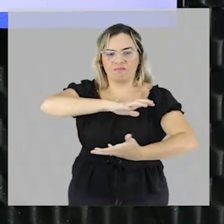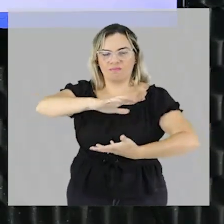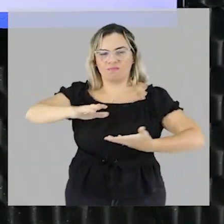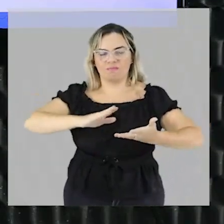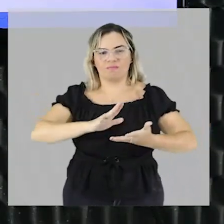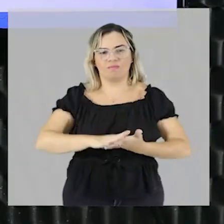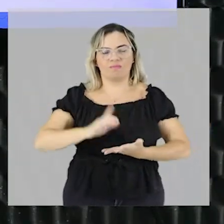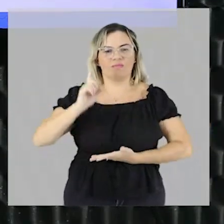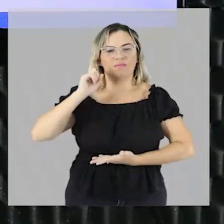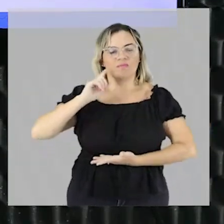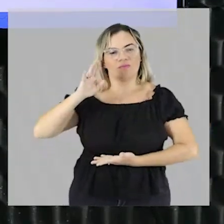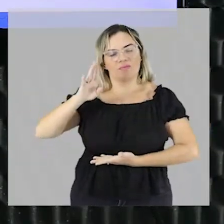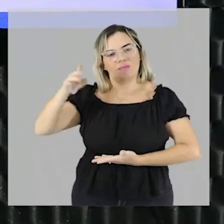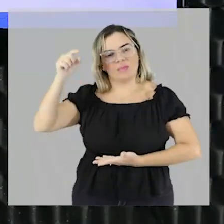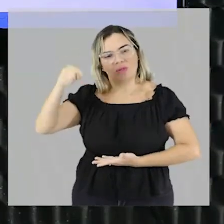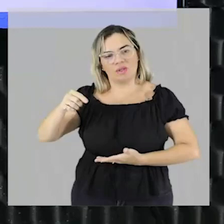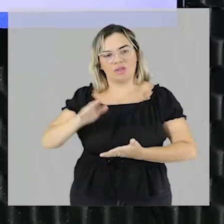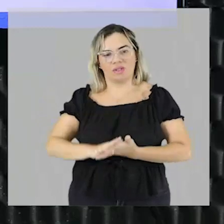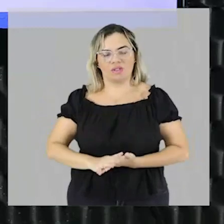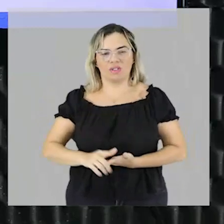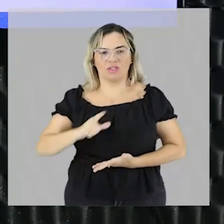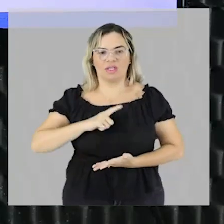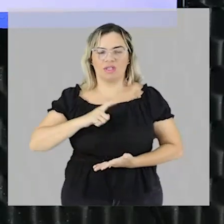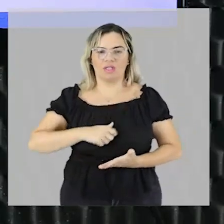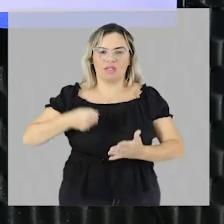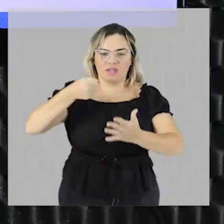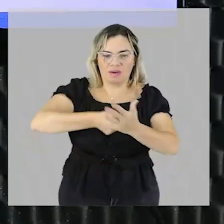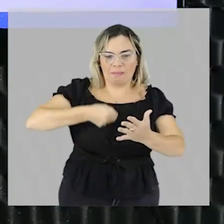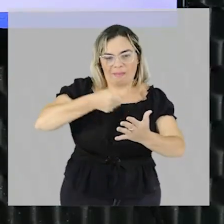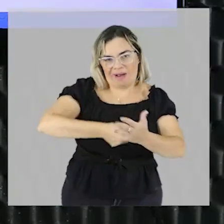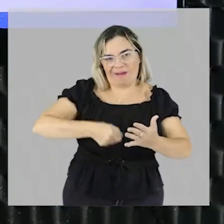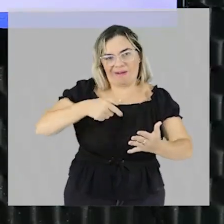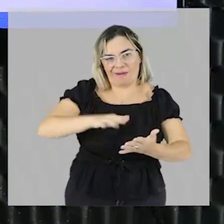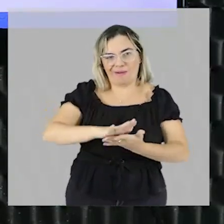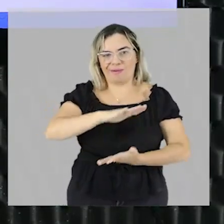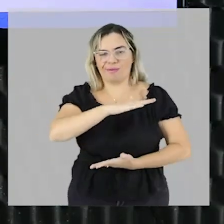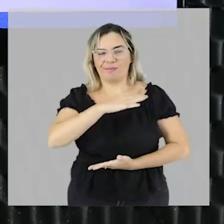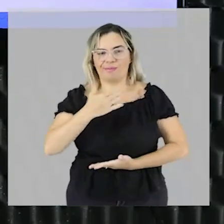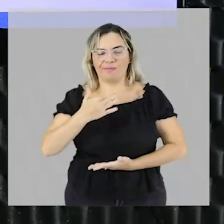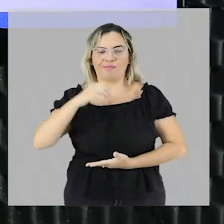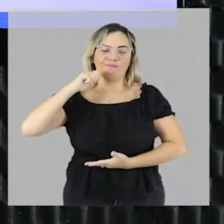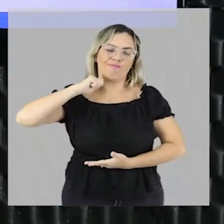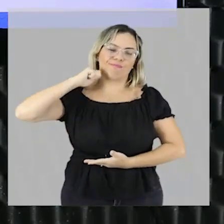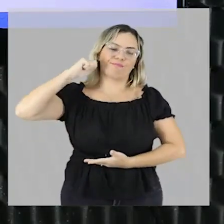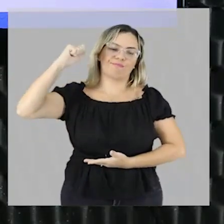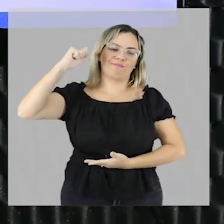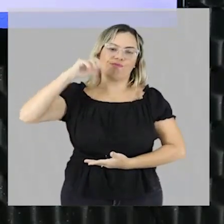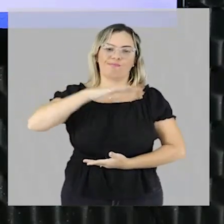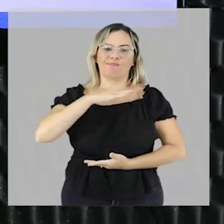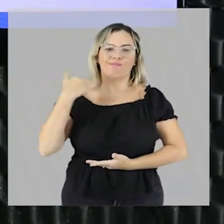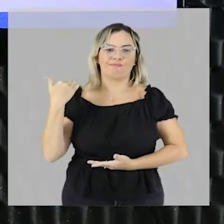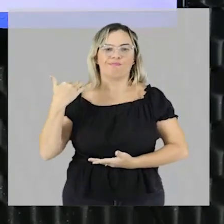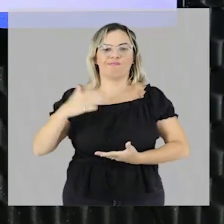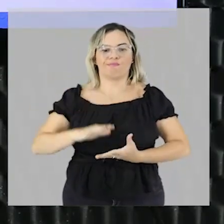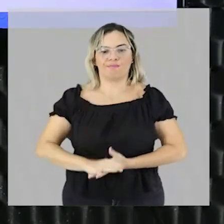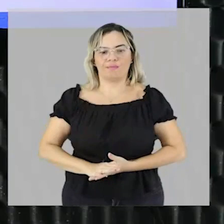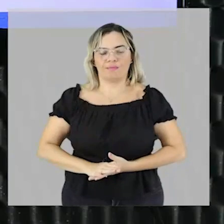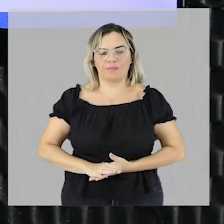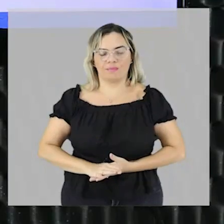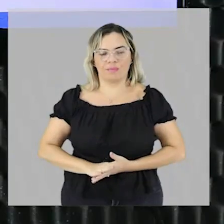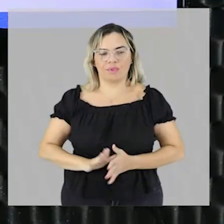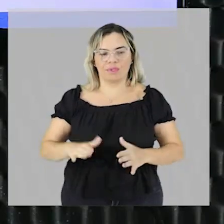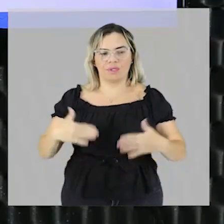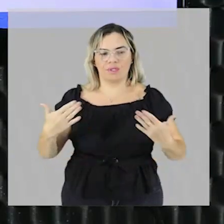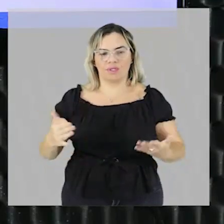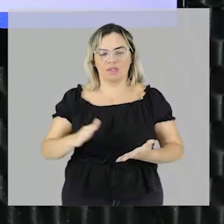principal responsável, e deveria pagar com a morte, ou seja, o enforcamento e o esquartejamento, pena que só